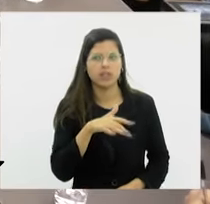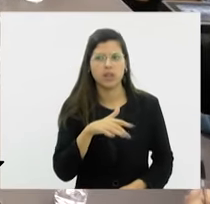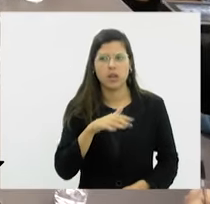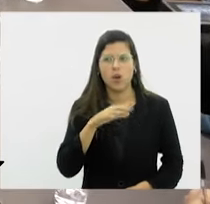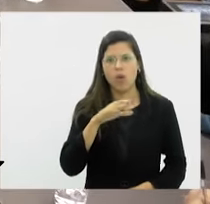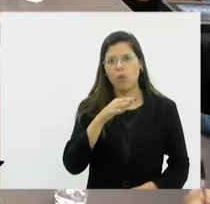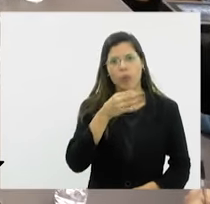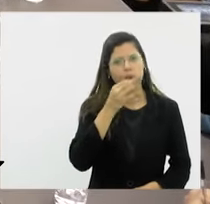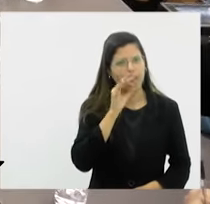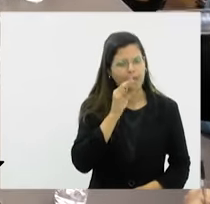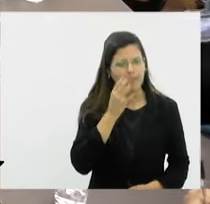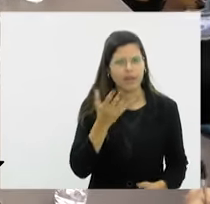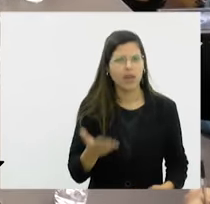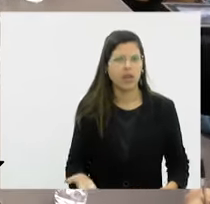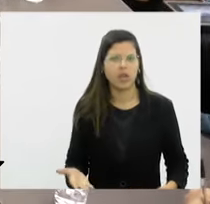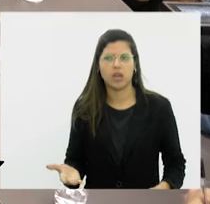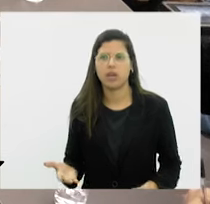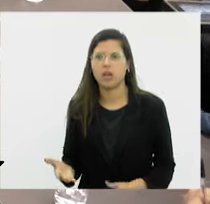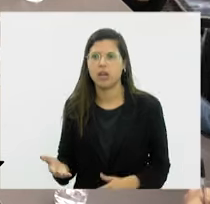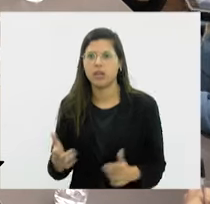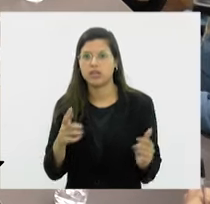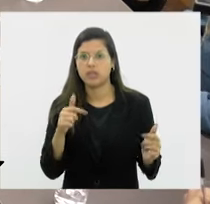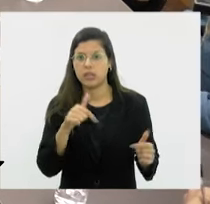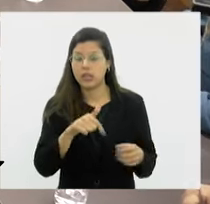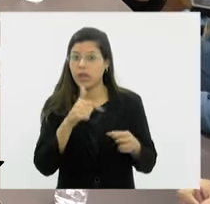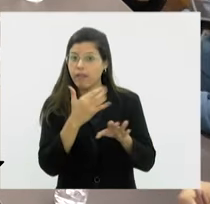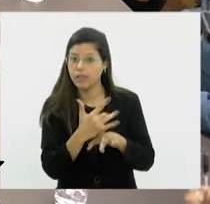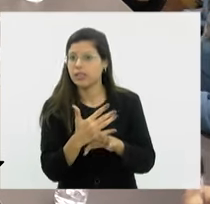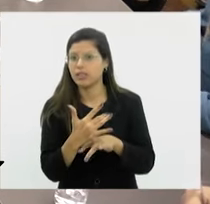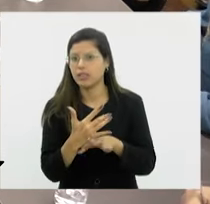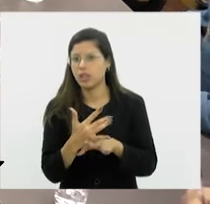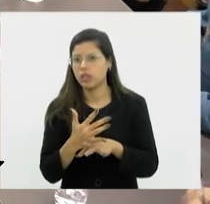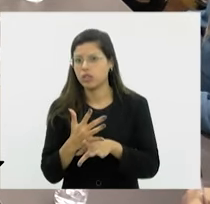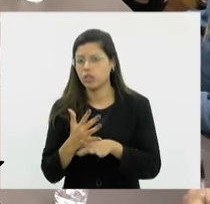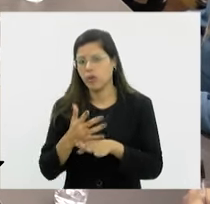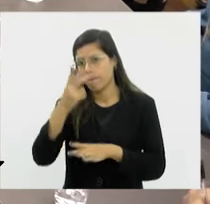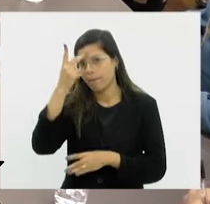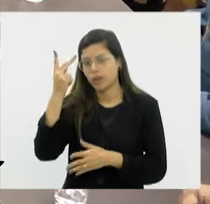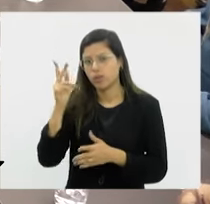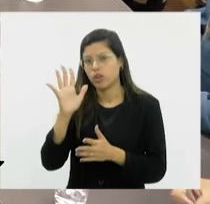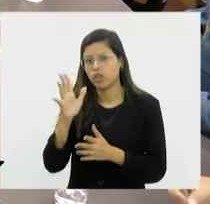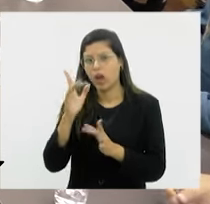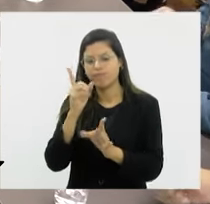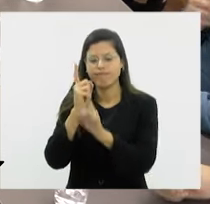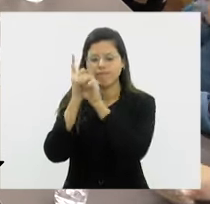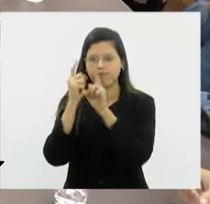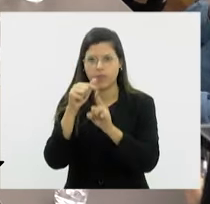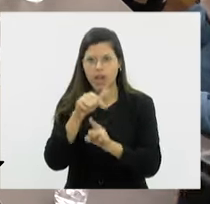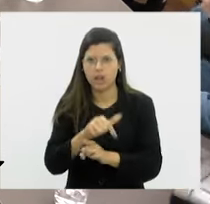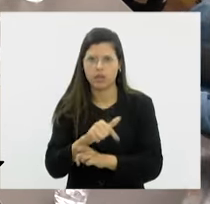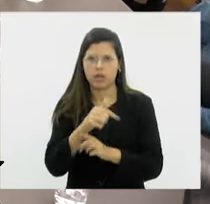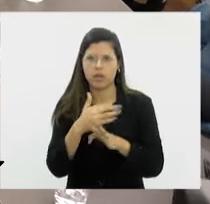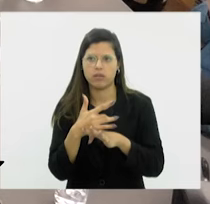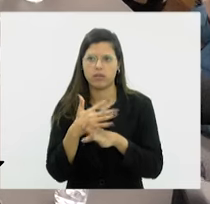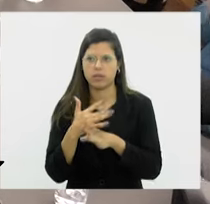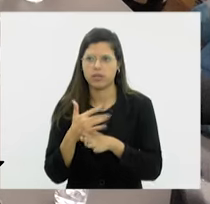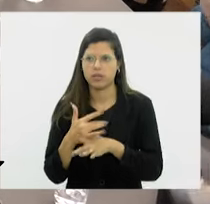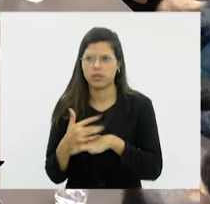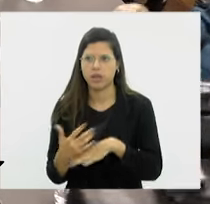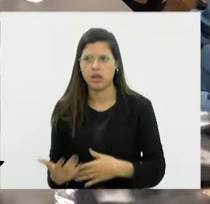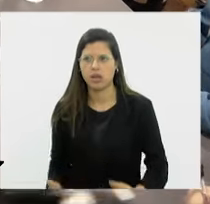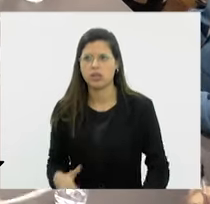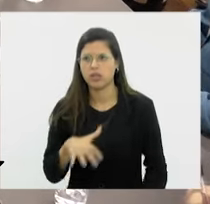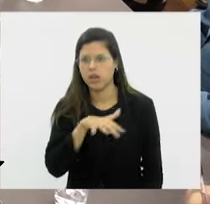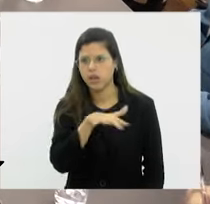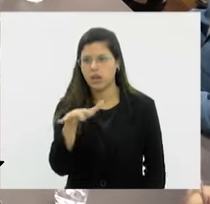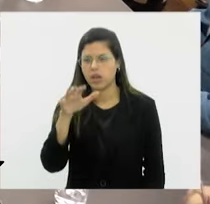Café. Mas eu digo o seguinte, ó. Aí vão ser naqueles municípios. As pessoas já vão identificar que são aqueles municípios da região.